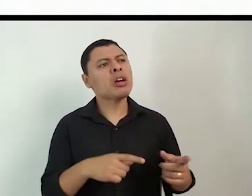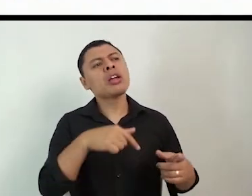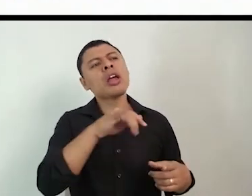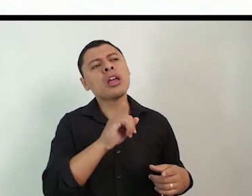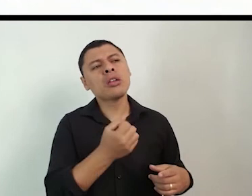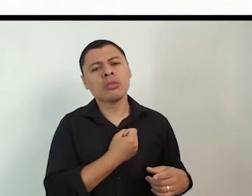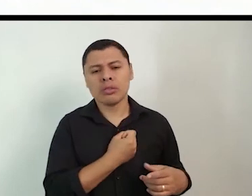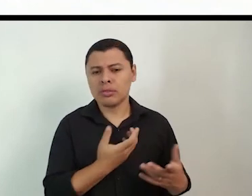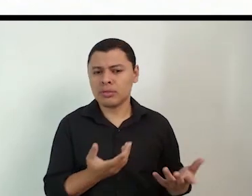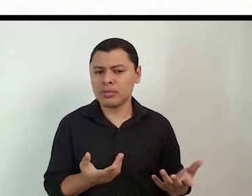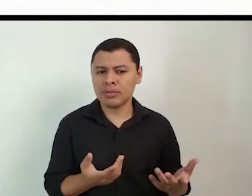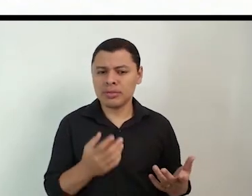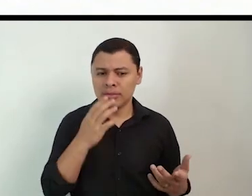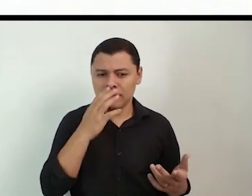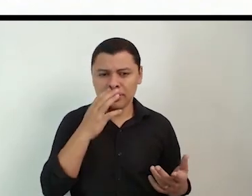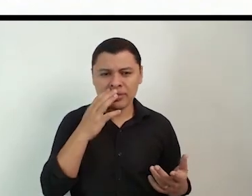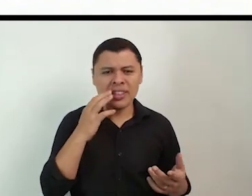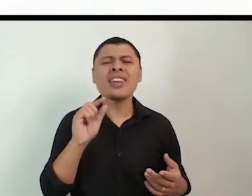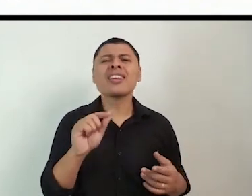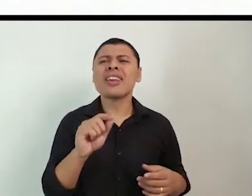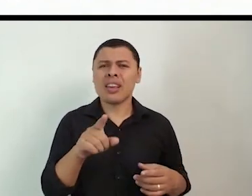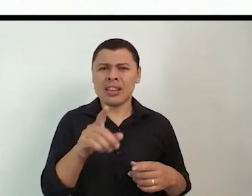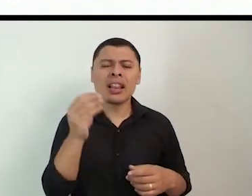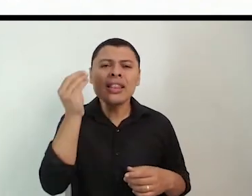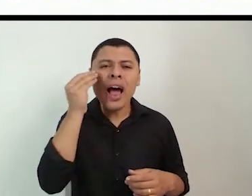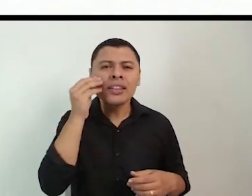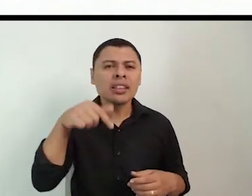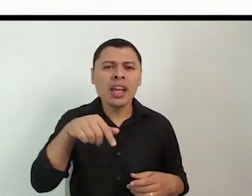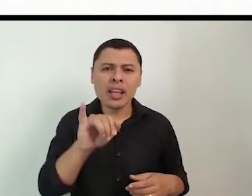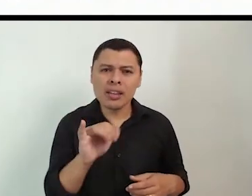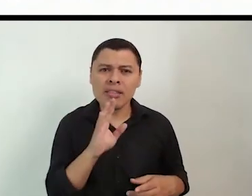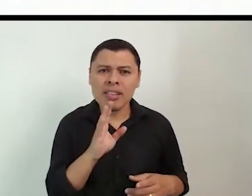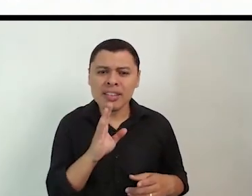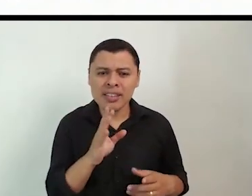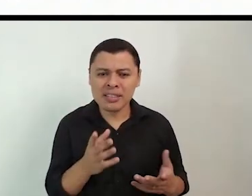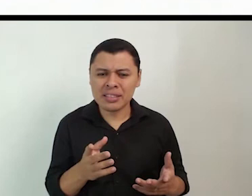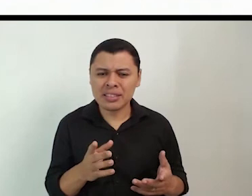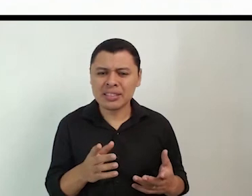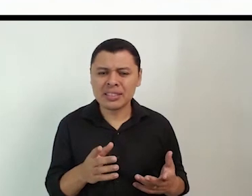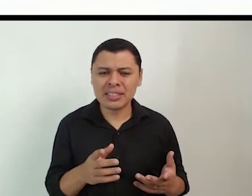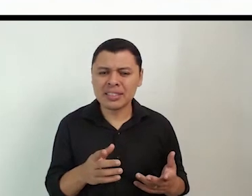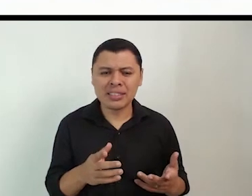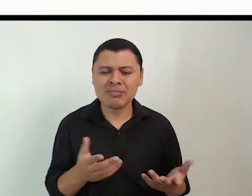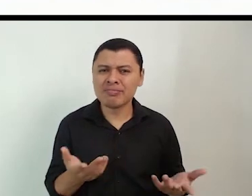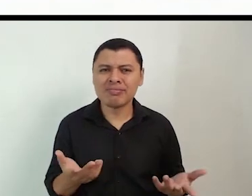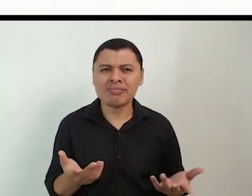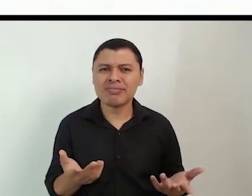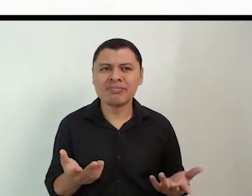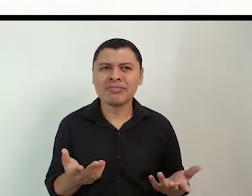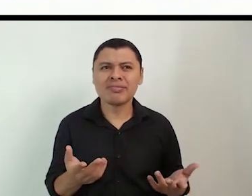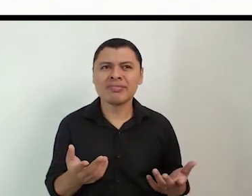Exato. quem que E, faz teste de QI, né? Assim, exato. rotina, Não é rotina, algo não. casual, né?